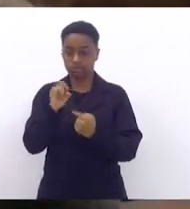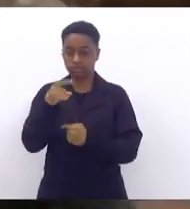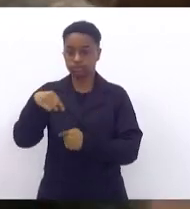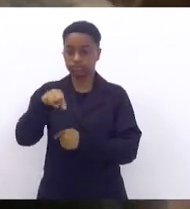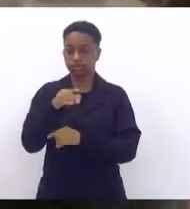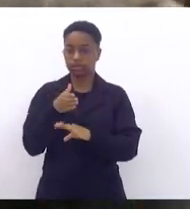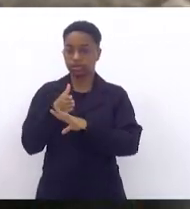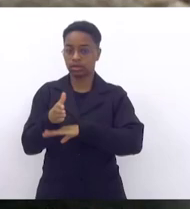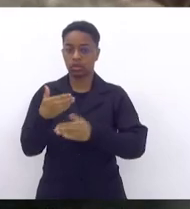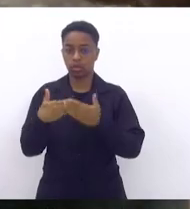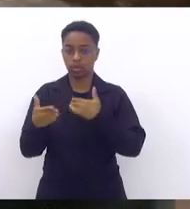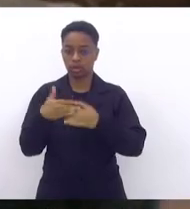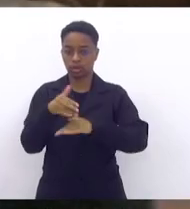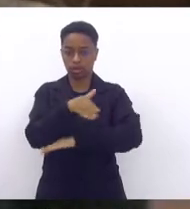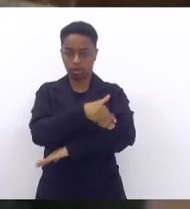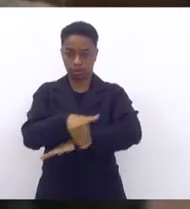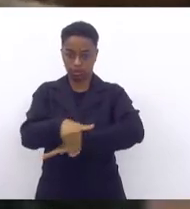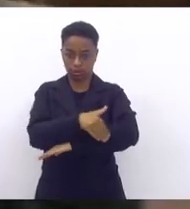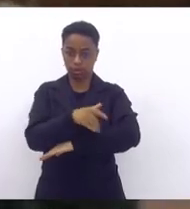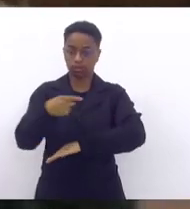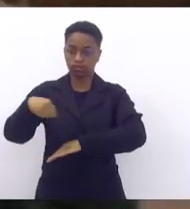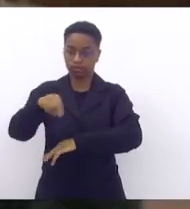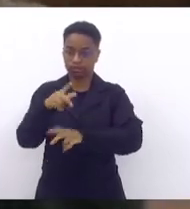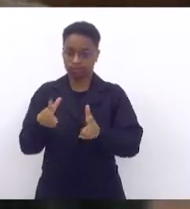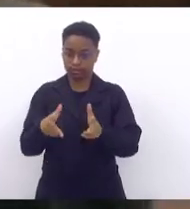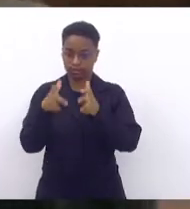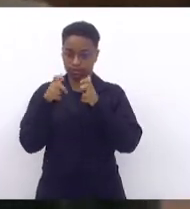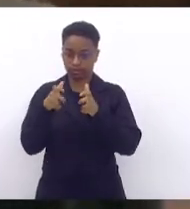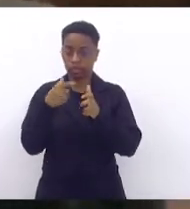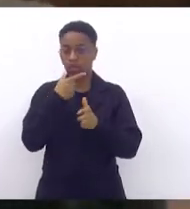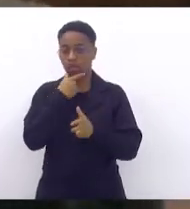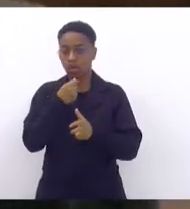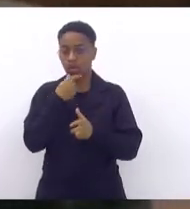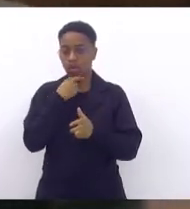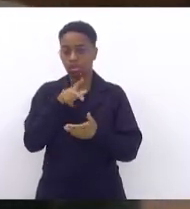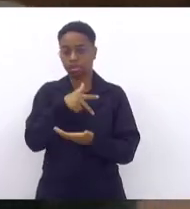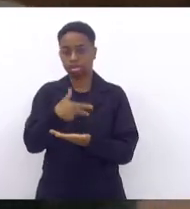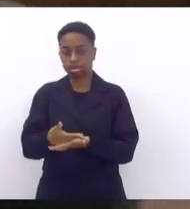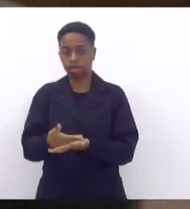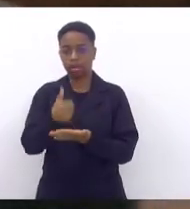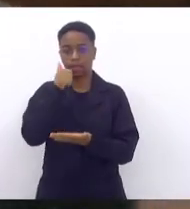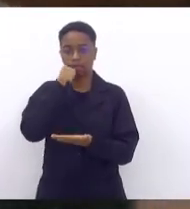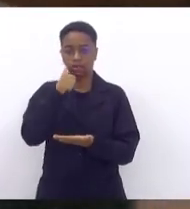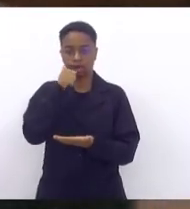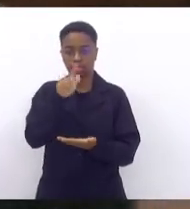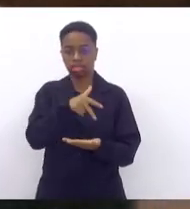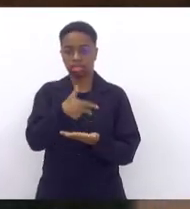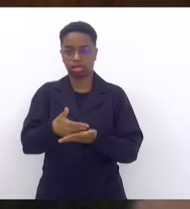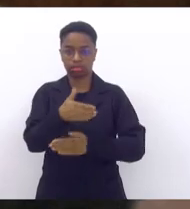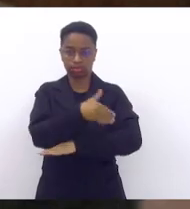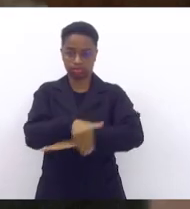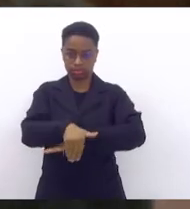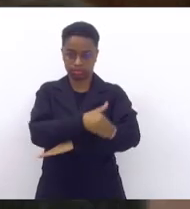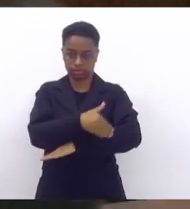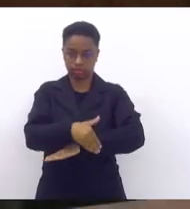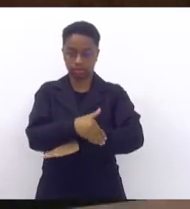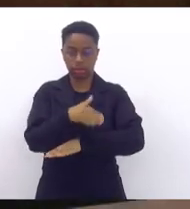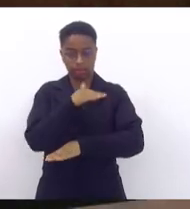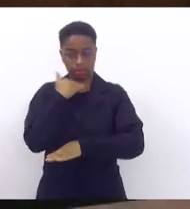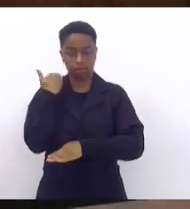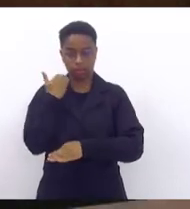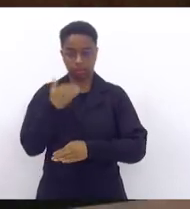em qualquer avenida ou esquinas por aqui, vocês verão homens jogados, mulheres jogadas nas ruas,